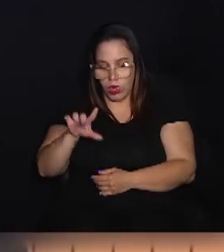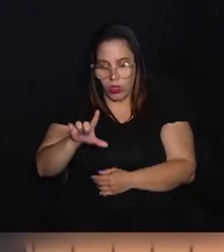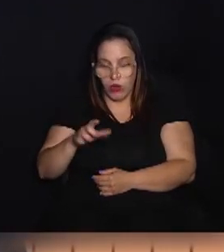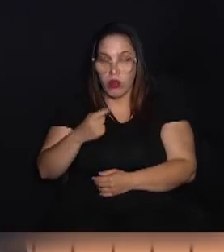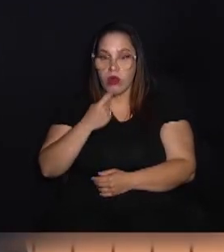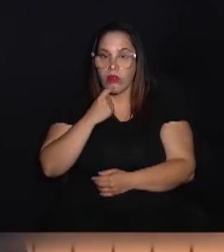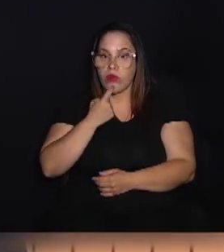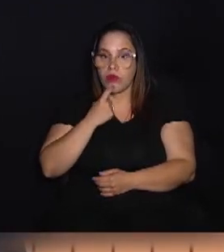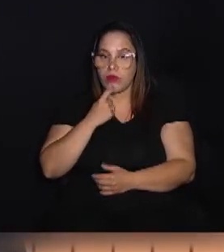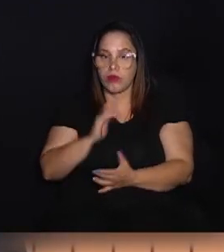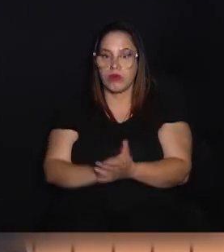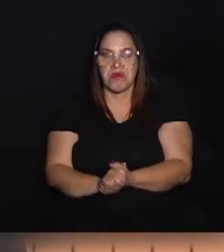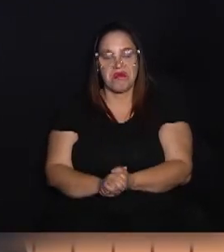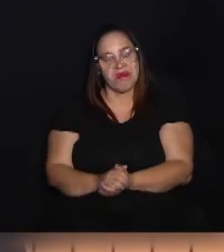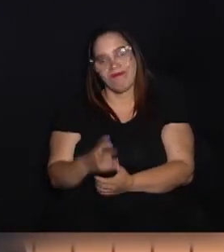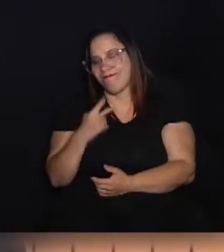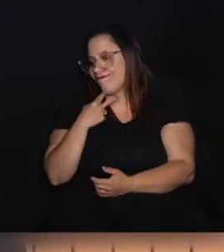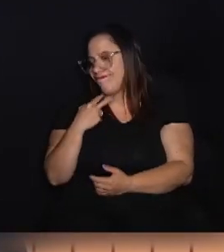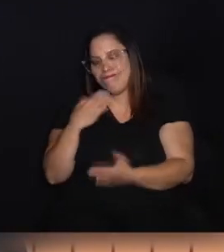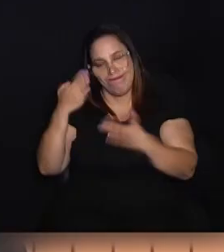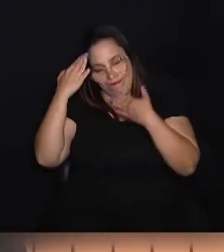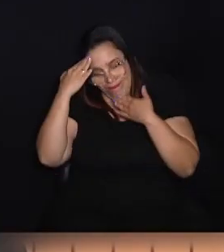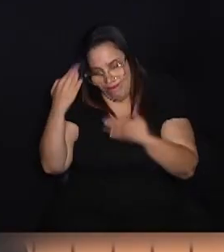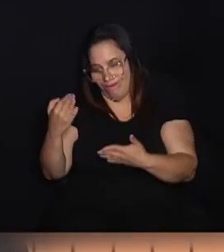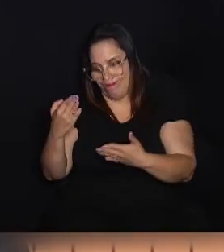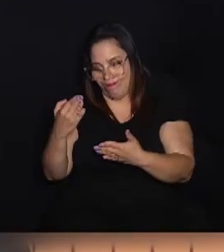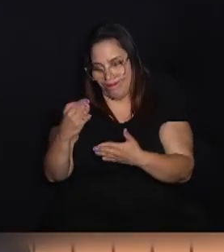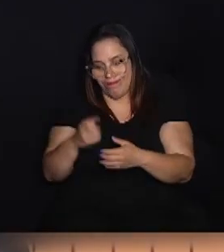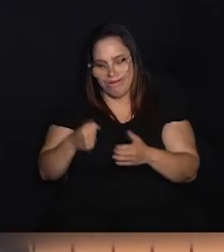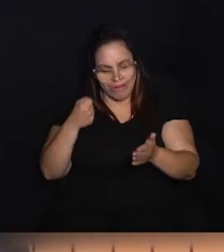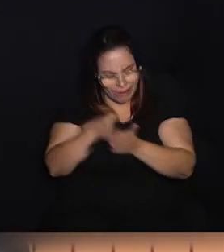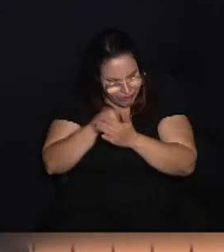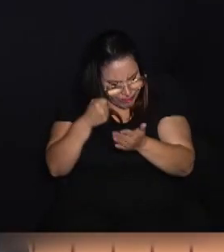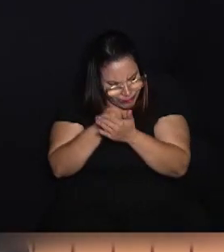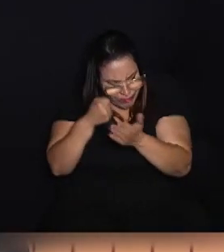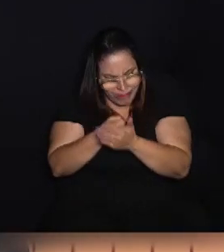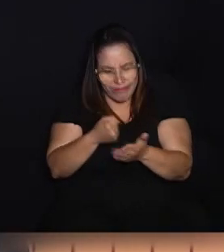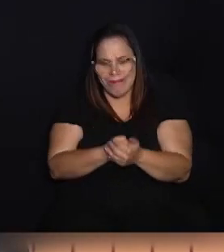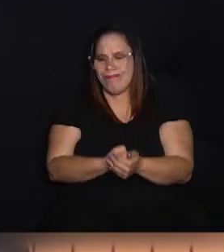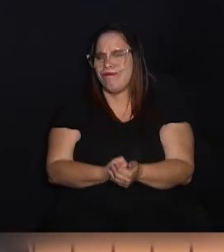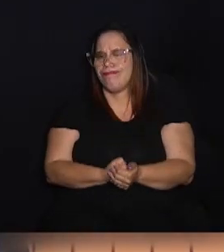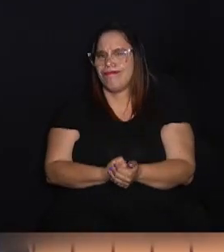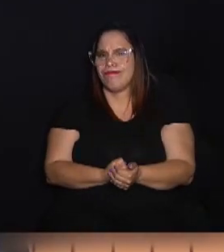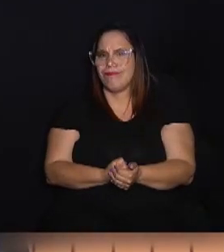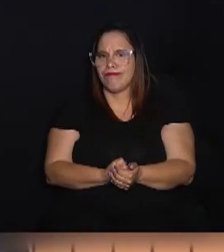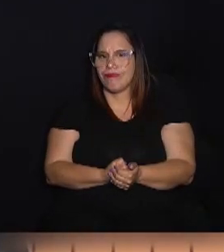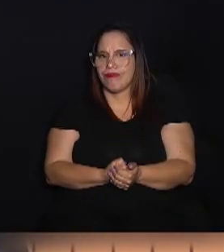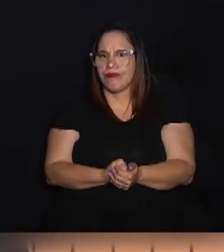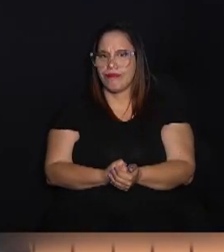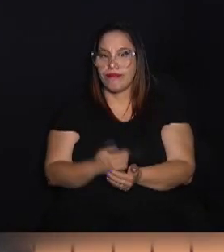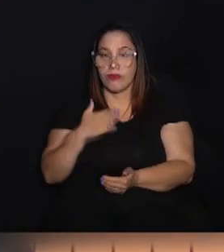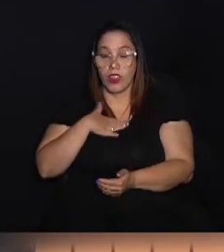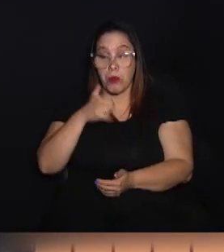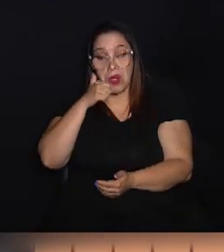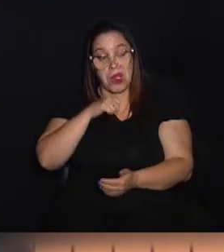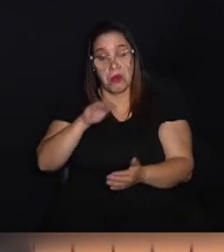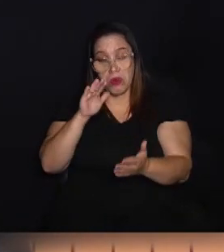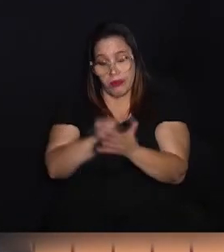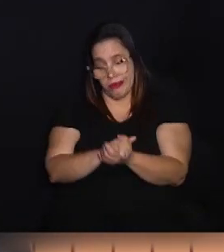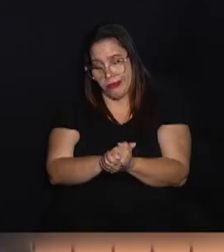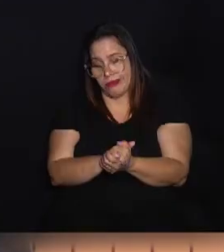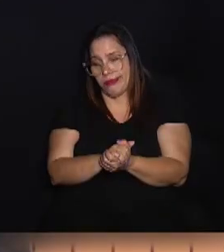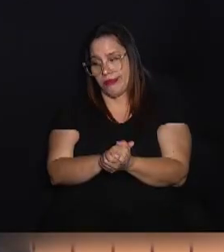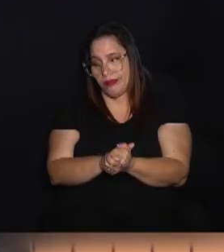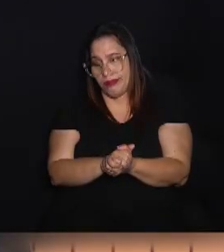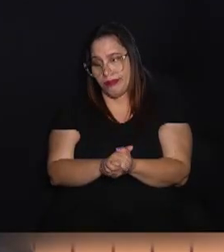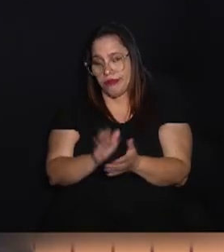Campinas. Eu não poderia deixar de agradecer o empenho da minha esposa e da